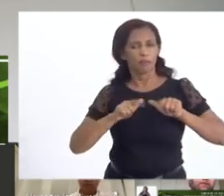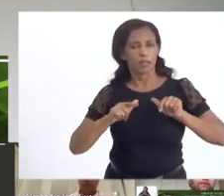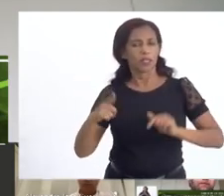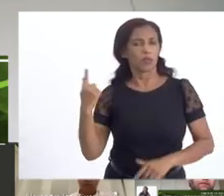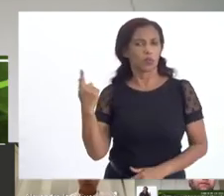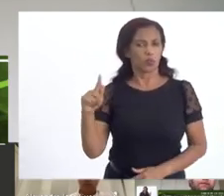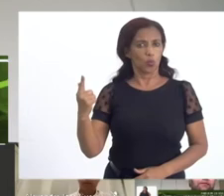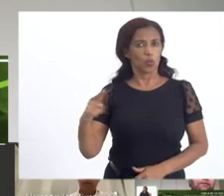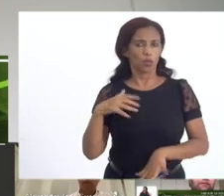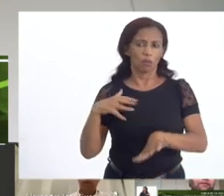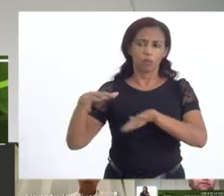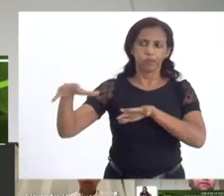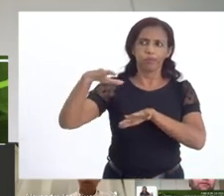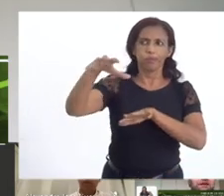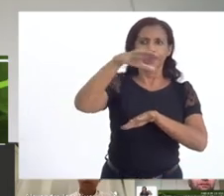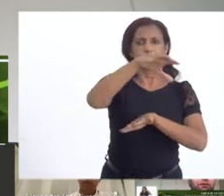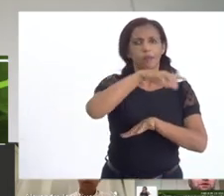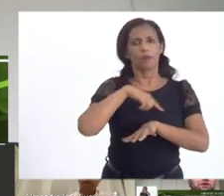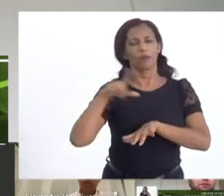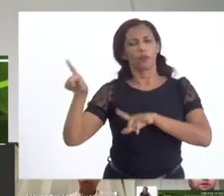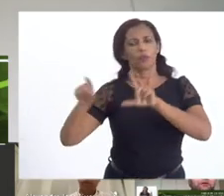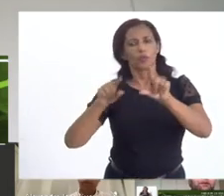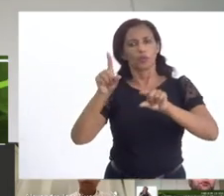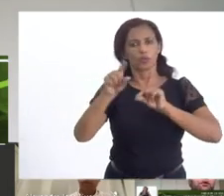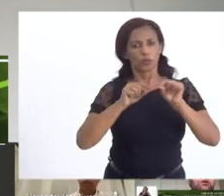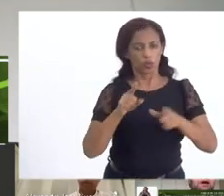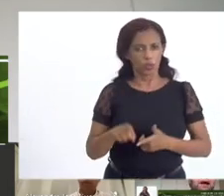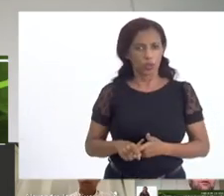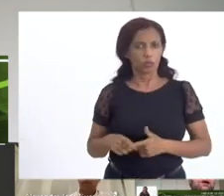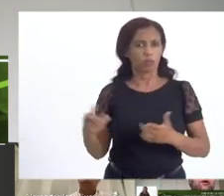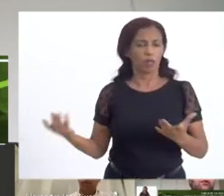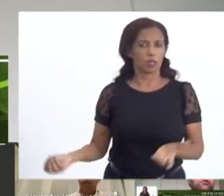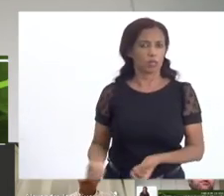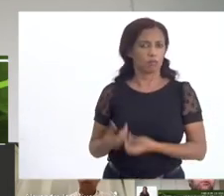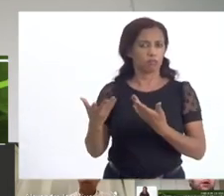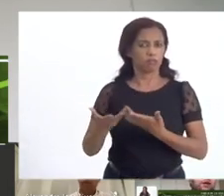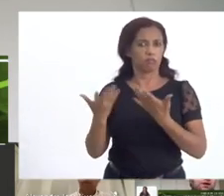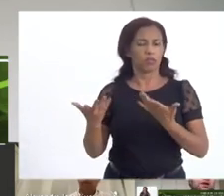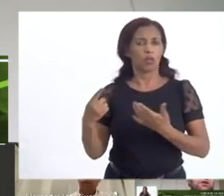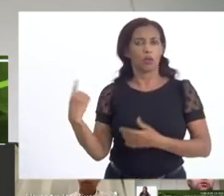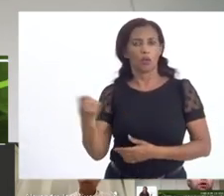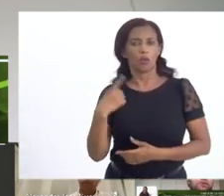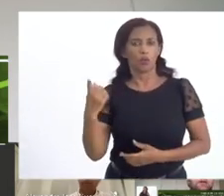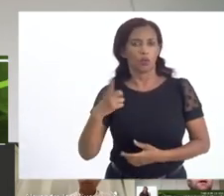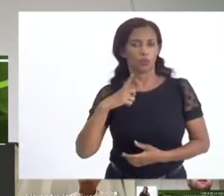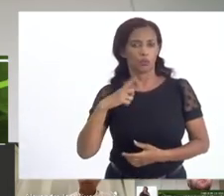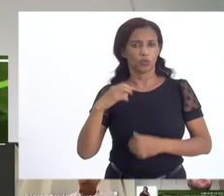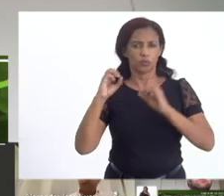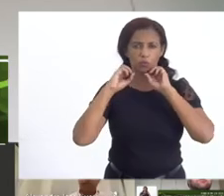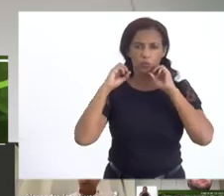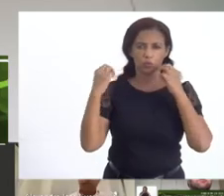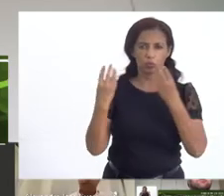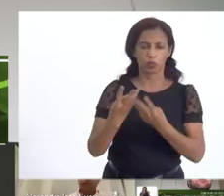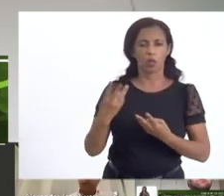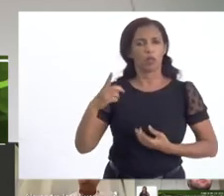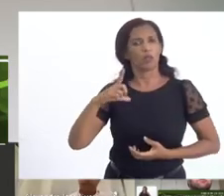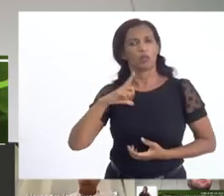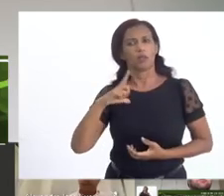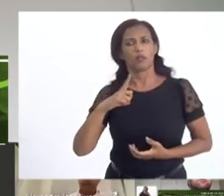destinos escolhidos para essa promoção principal do nosso Estado, onde nós vamos ter estandes em shopping centers, nós vamos